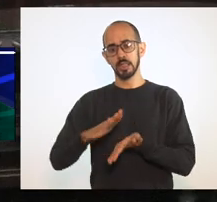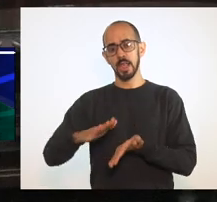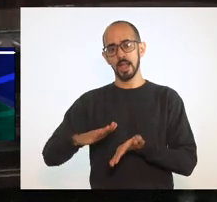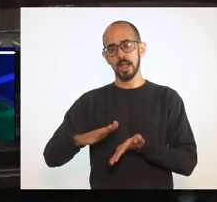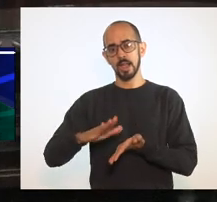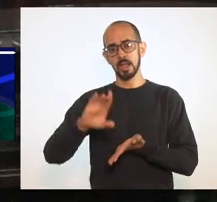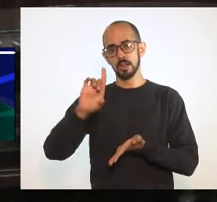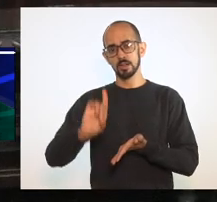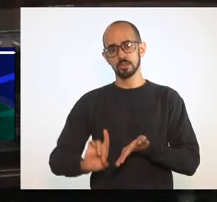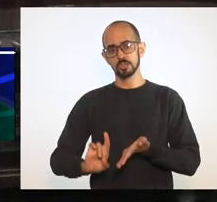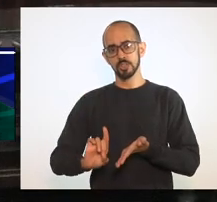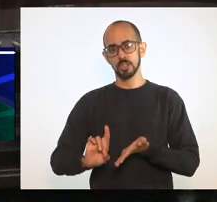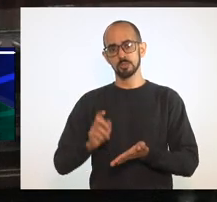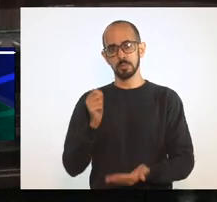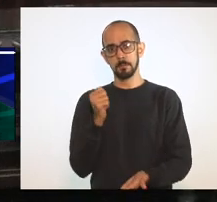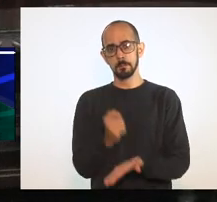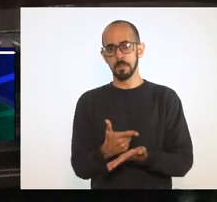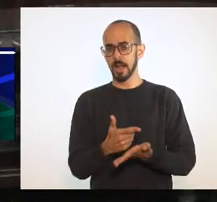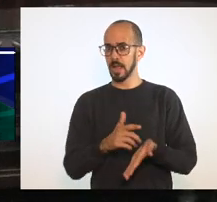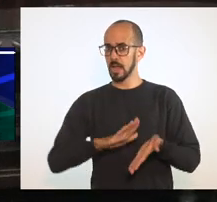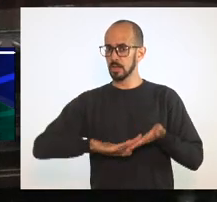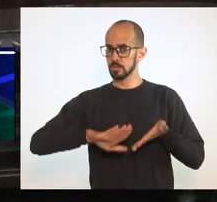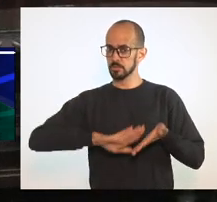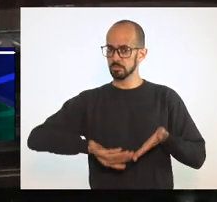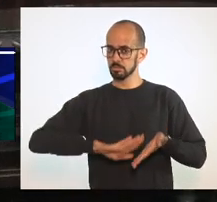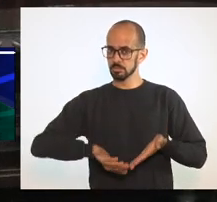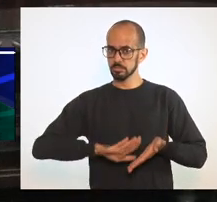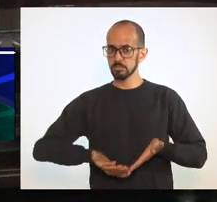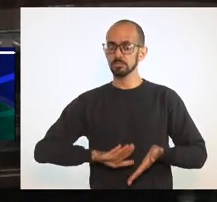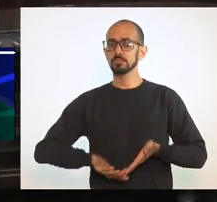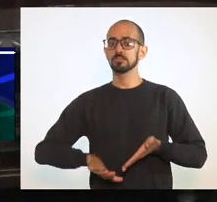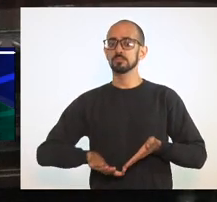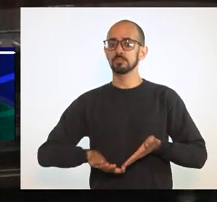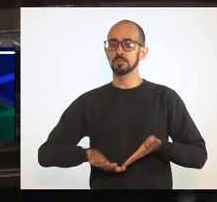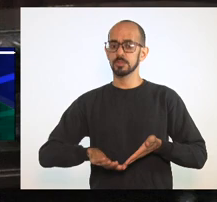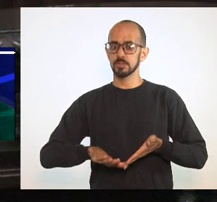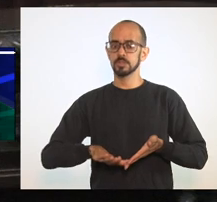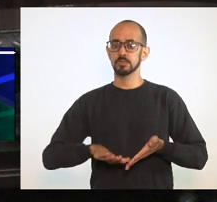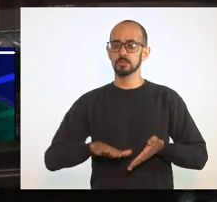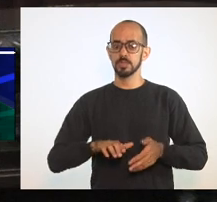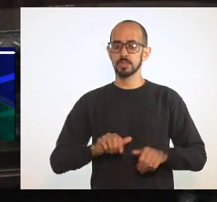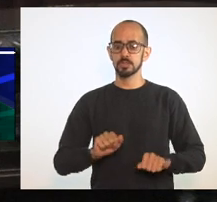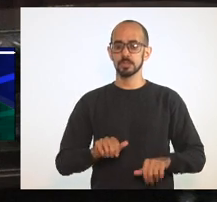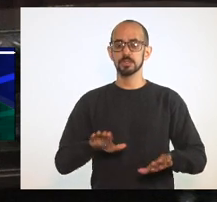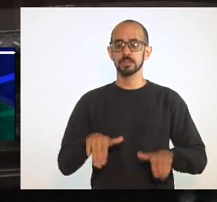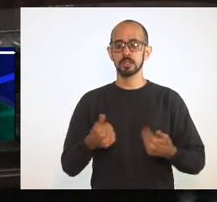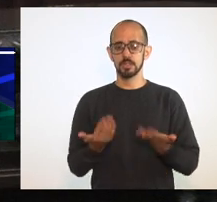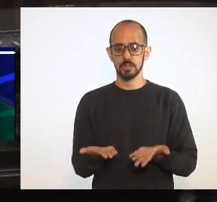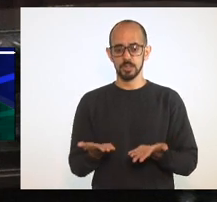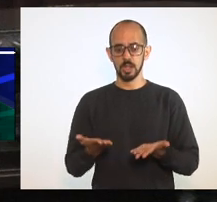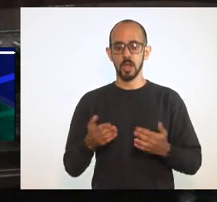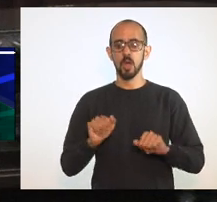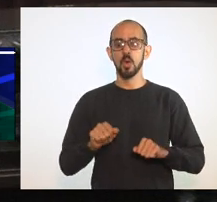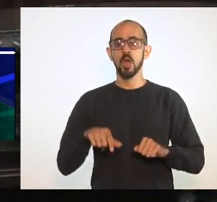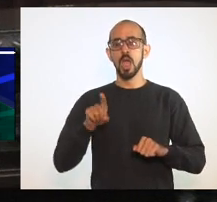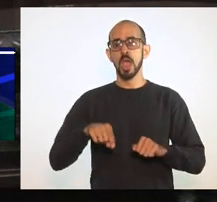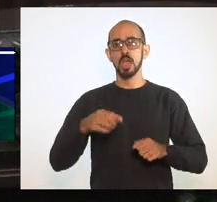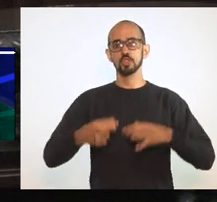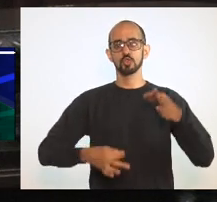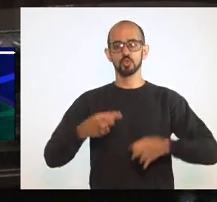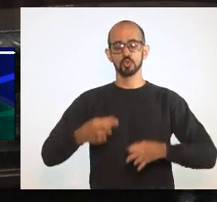correntes, o seu custeio, e sim para pagar os aposentados e pensionistas. Então, nada mais justo que a gente